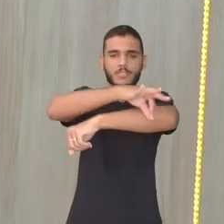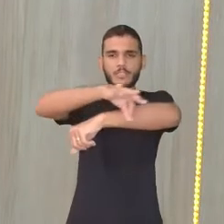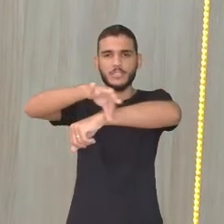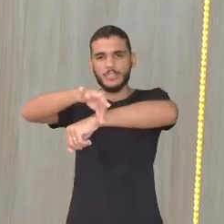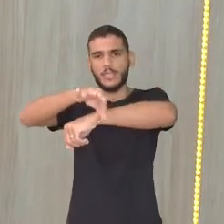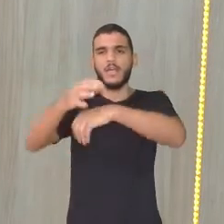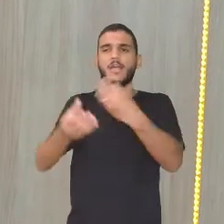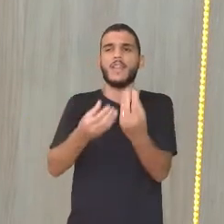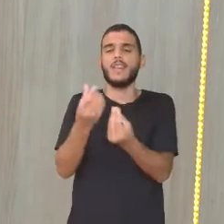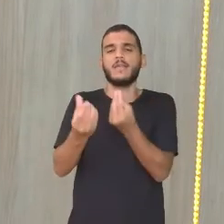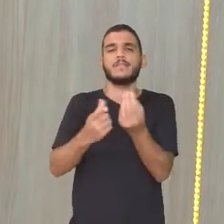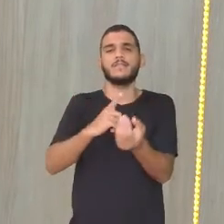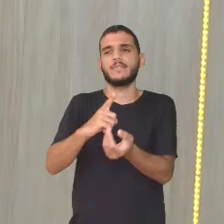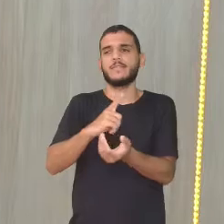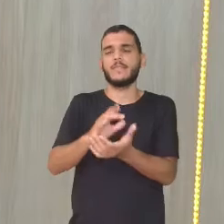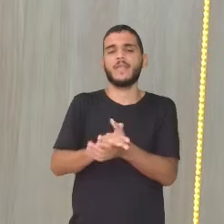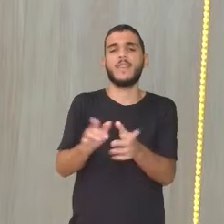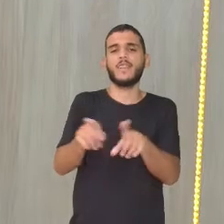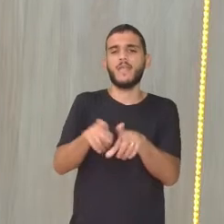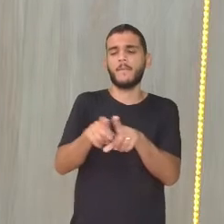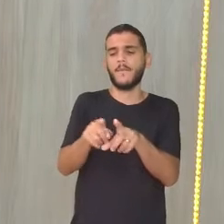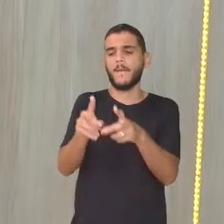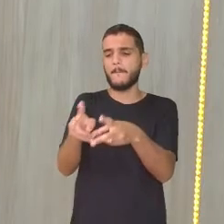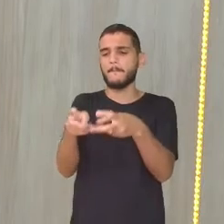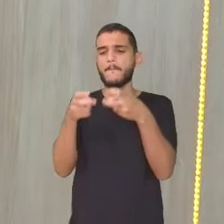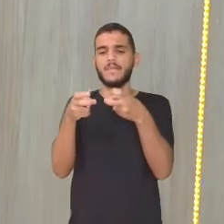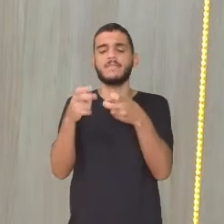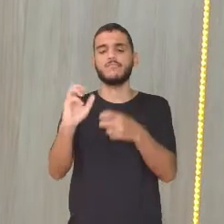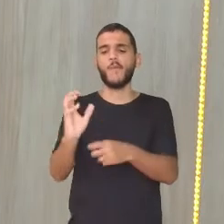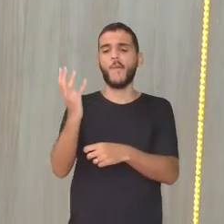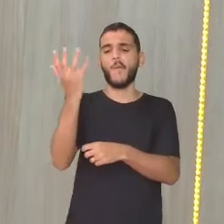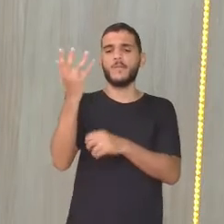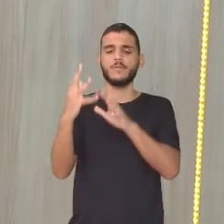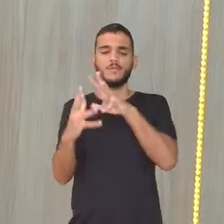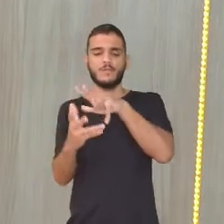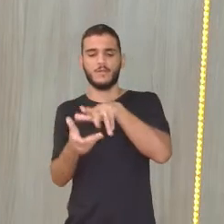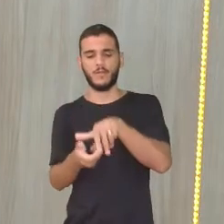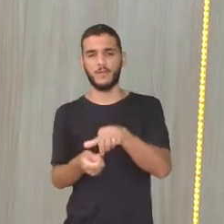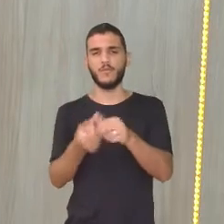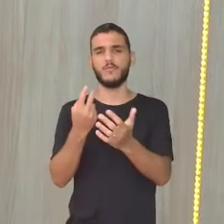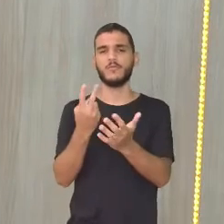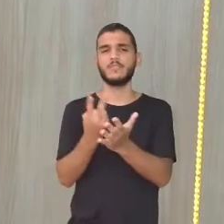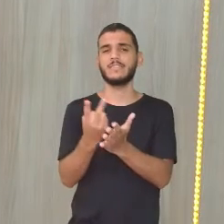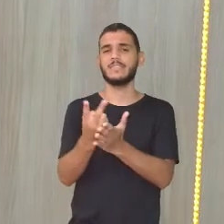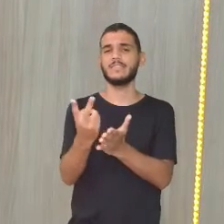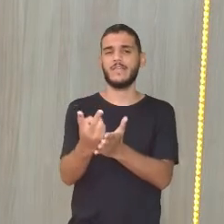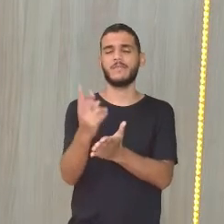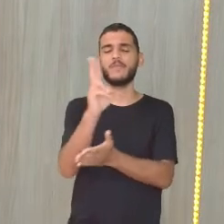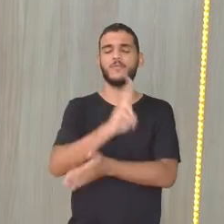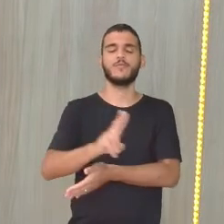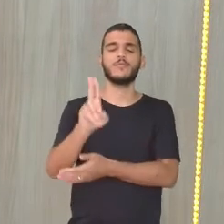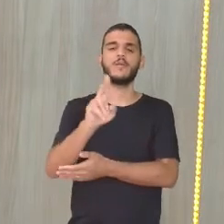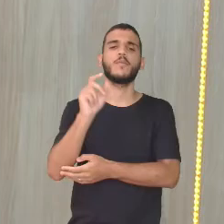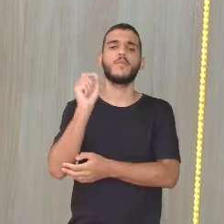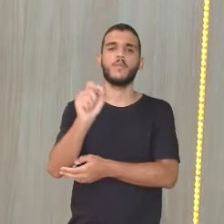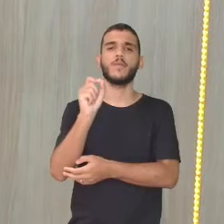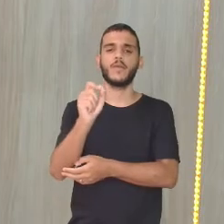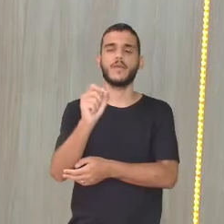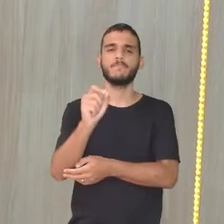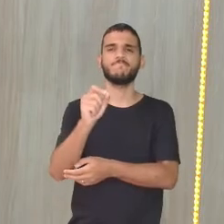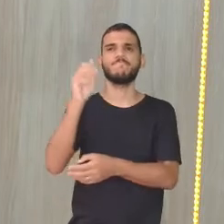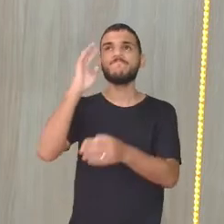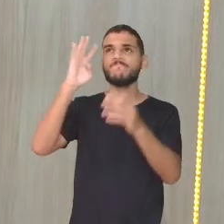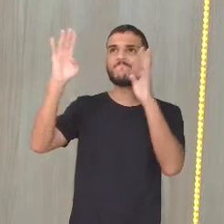consegue observar os fenômenos, né, e tudo isso para a gente passar a utilizar, né, passar a refletir sobre